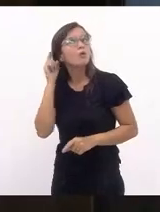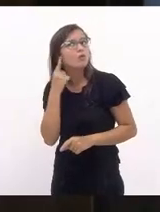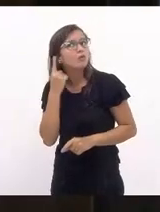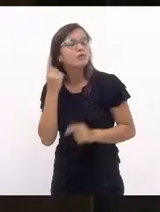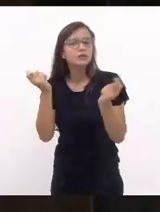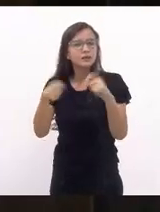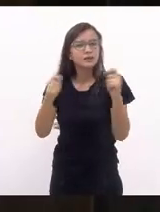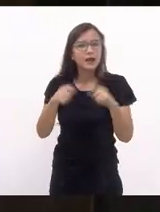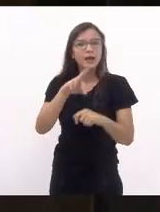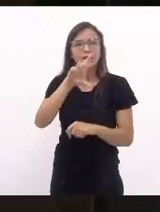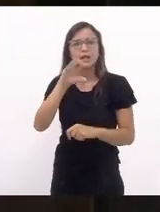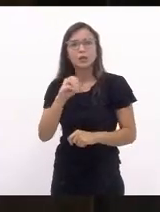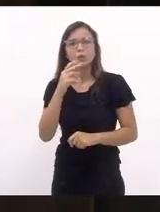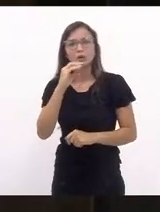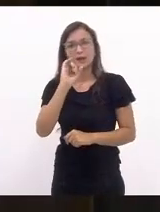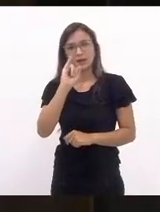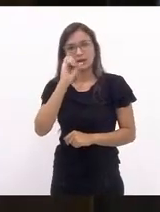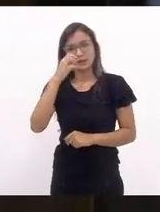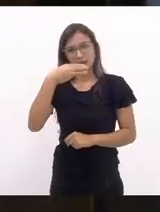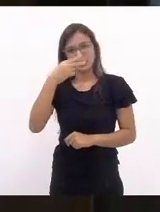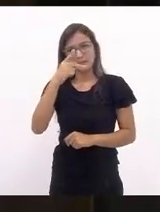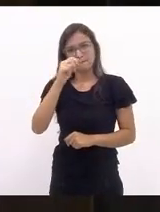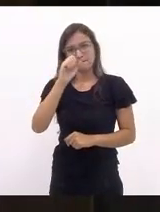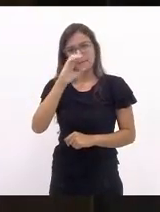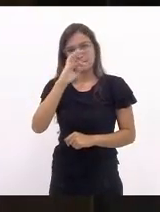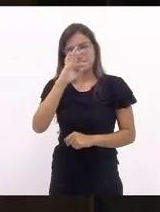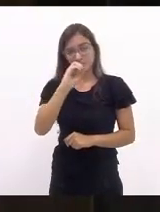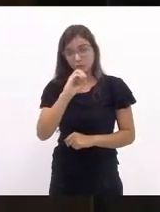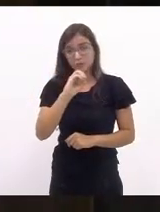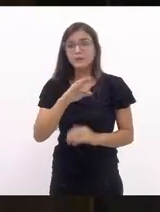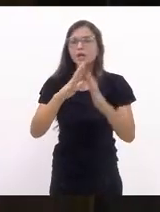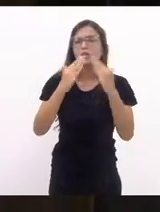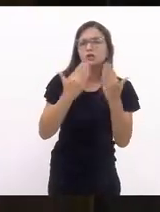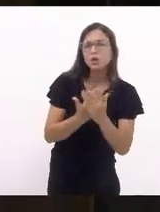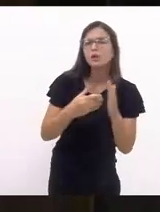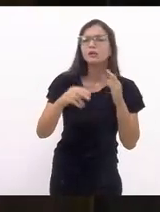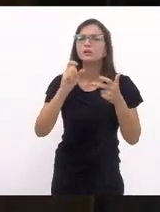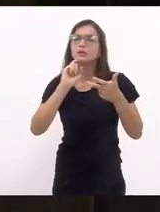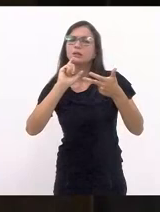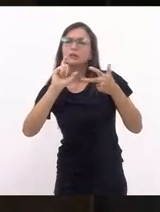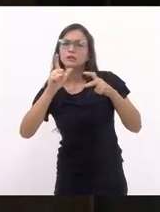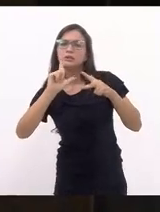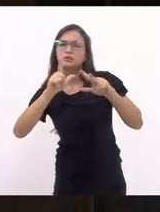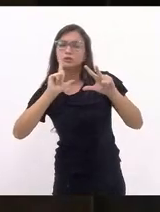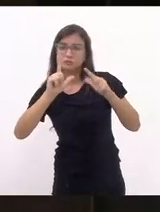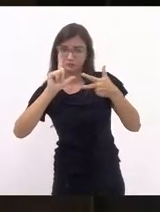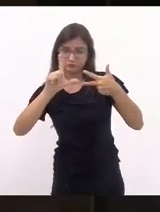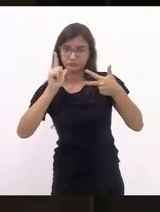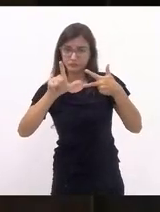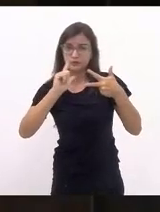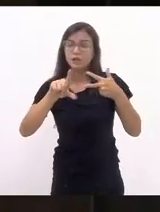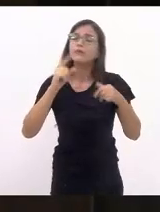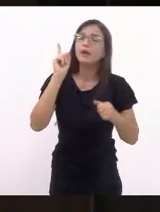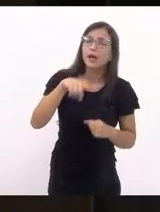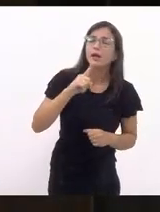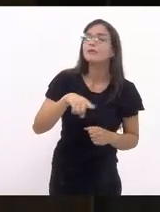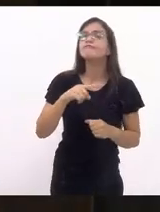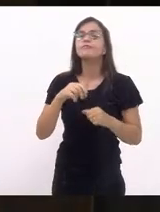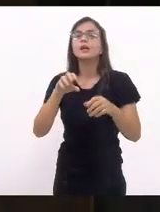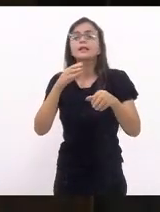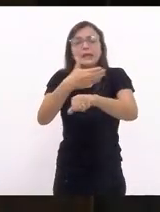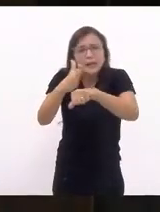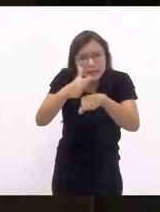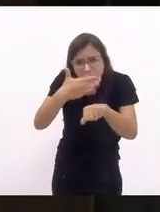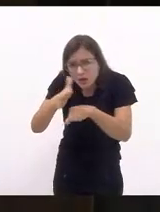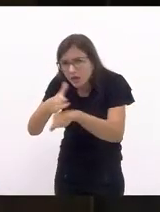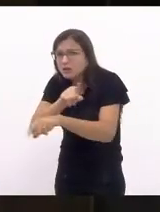a escola do Legislativo a escola do legislativo da alerj ofereceu diversas formações ao longo do ano cumprindo sua